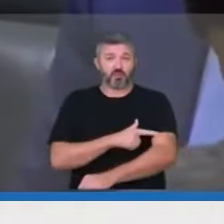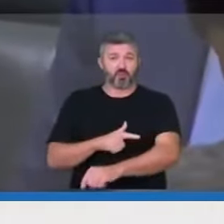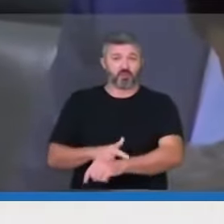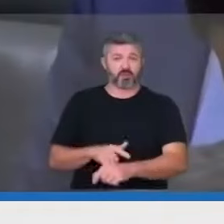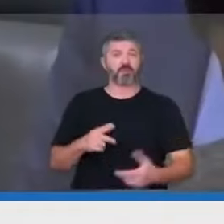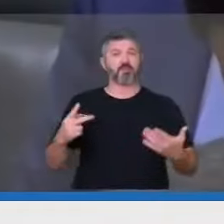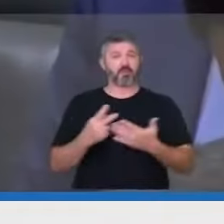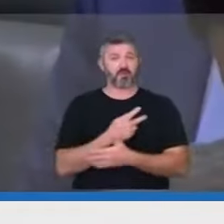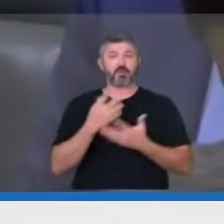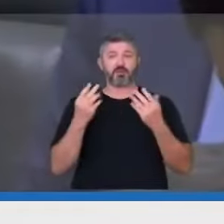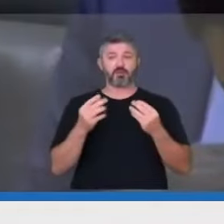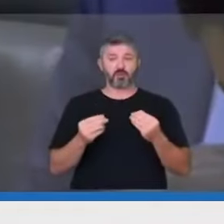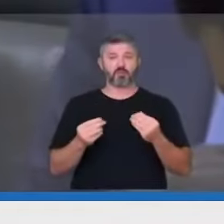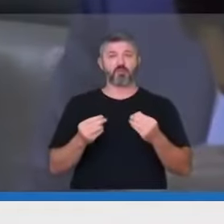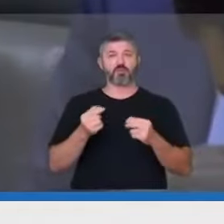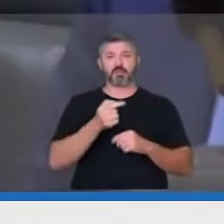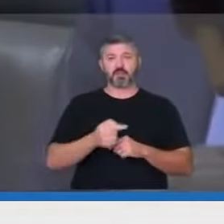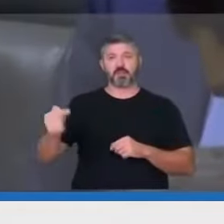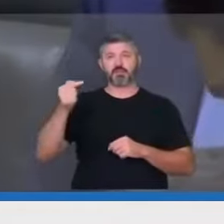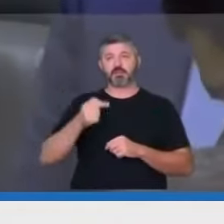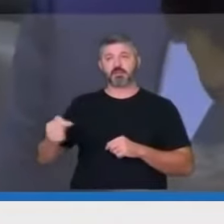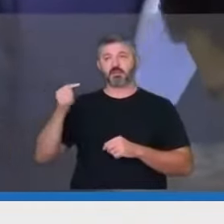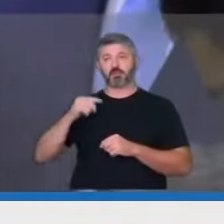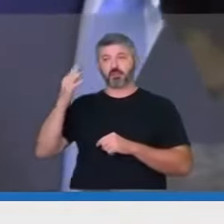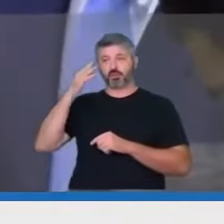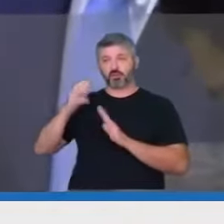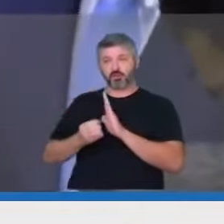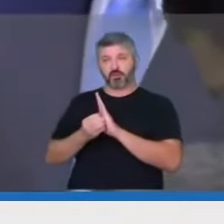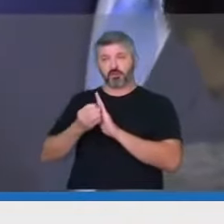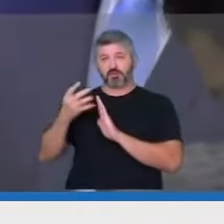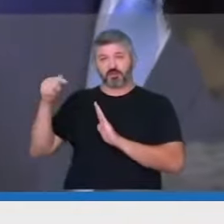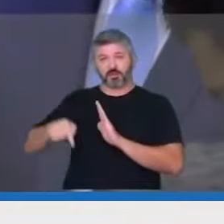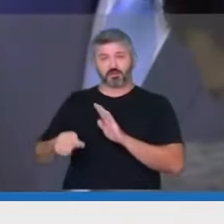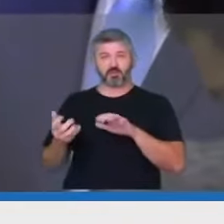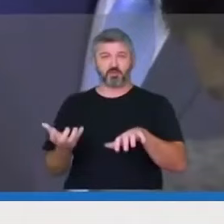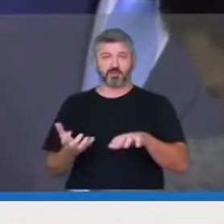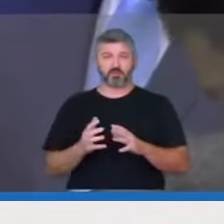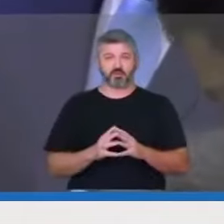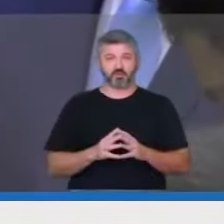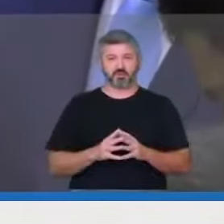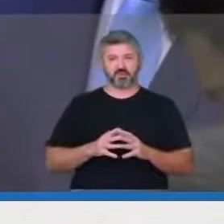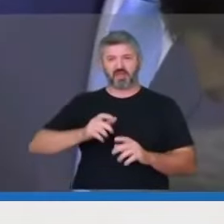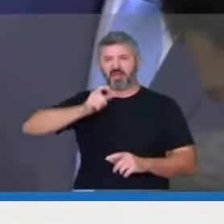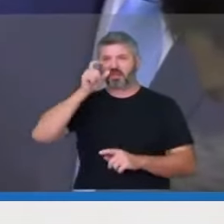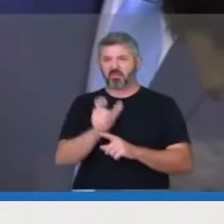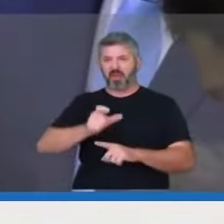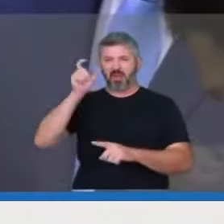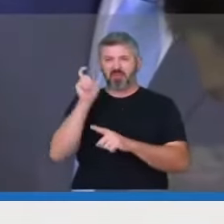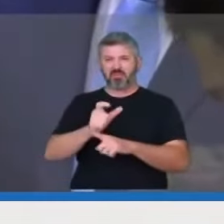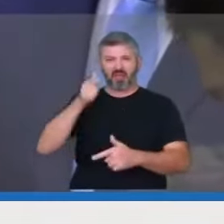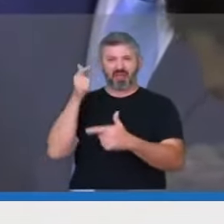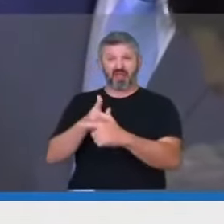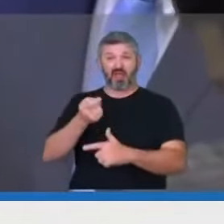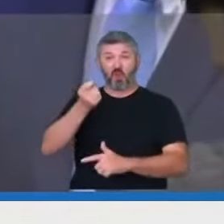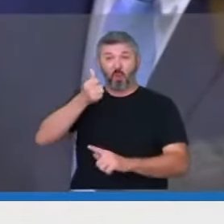o velho e nefasto corporativismo. Podemos acompanhar um trecho falando nesse momento o deputado Hugo Mota, do